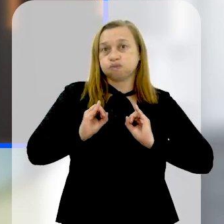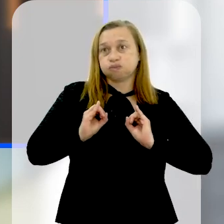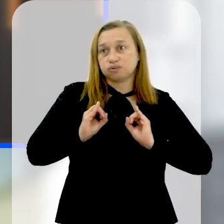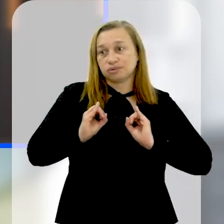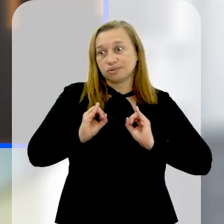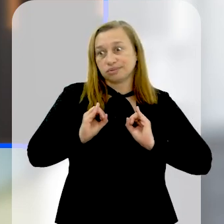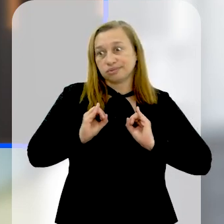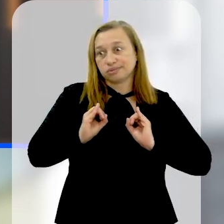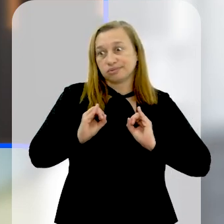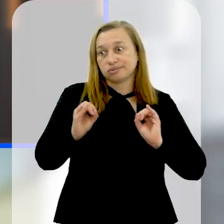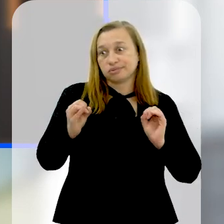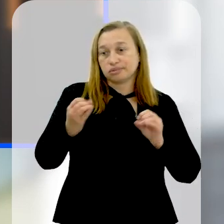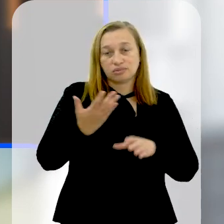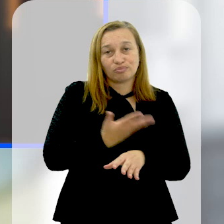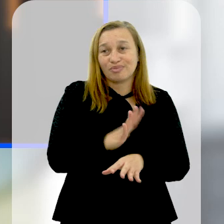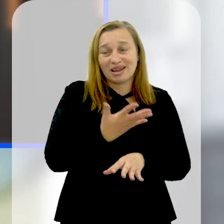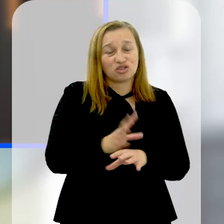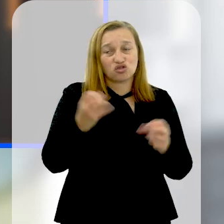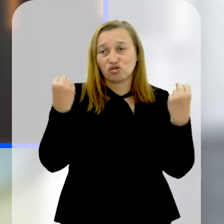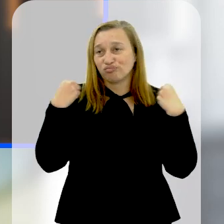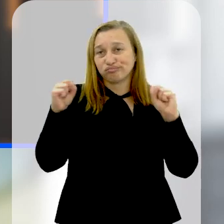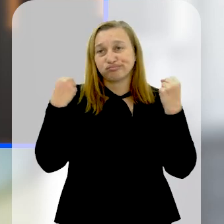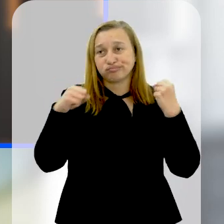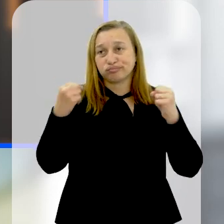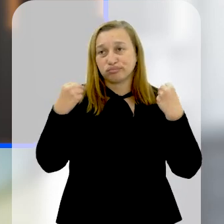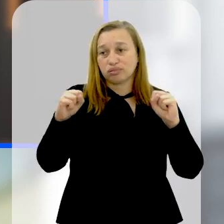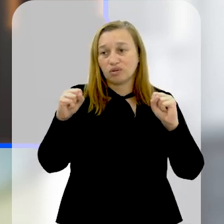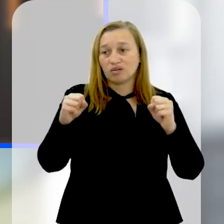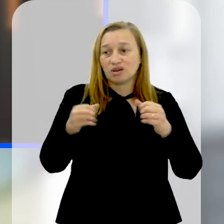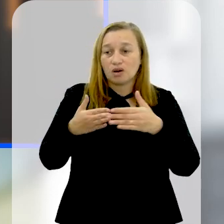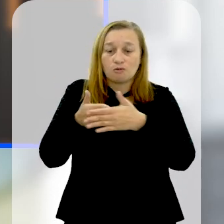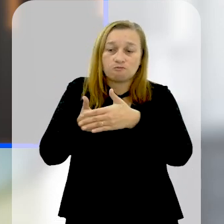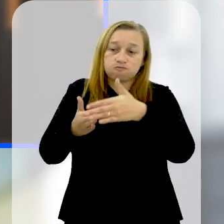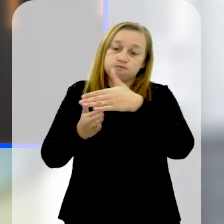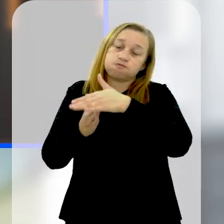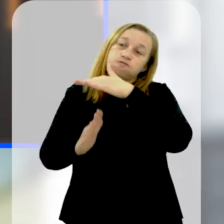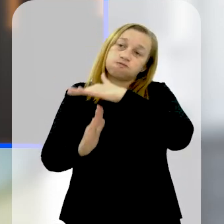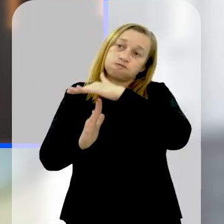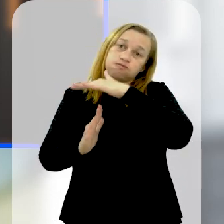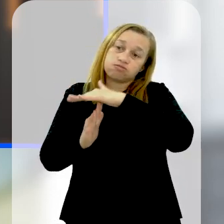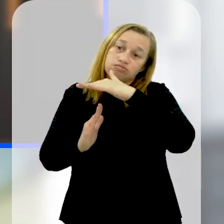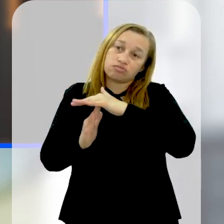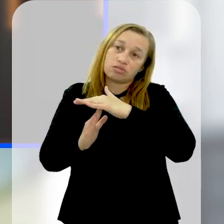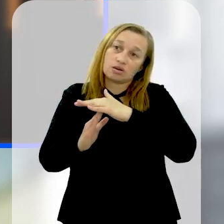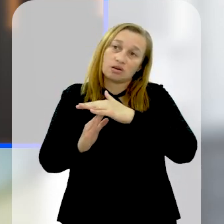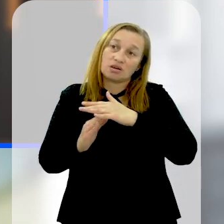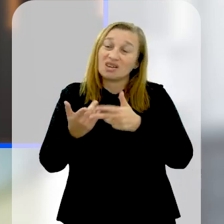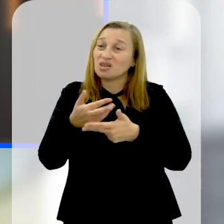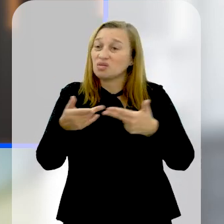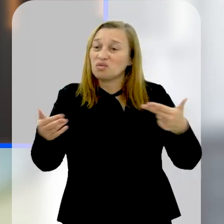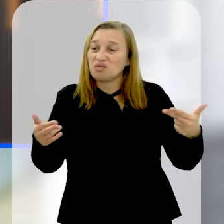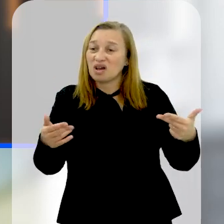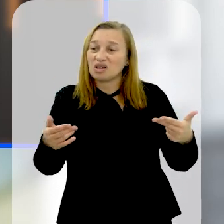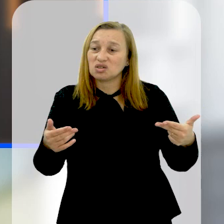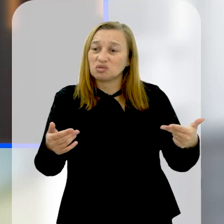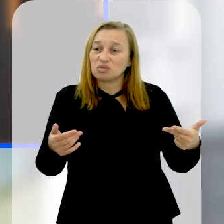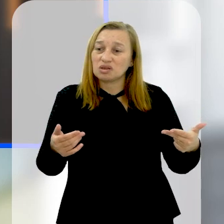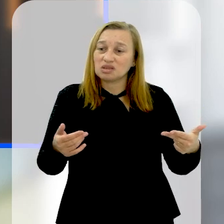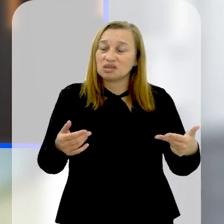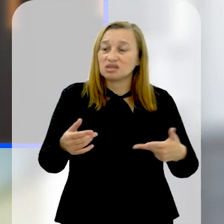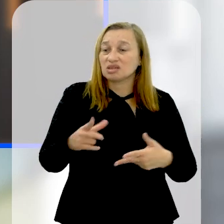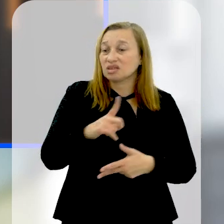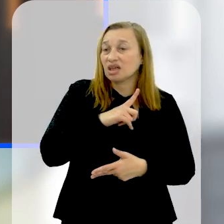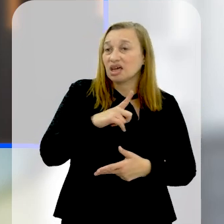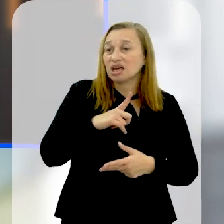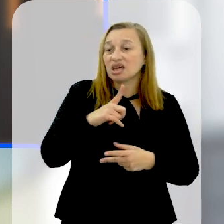sedentarismo, né? A prática do exercício fica limitada até com a modernidade, né? Com tantos